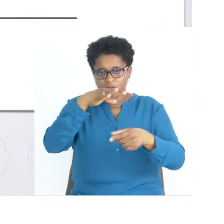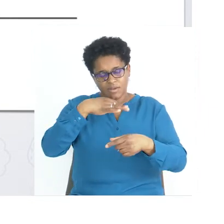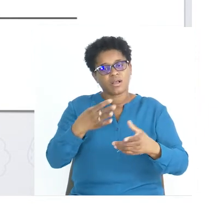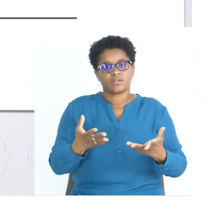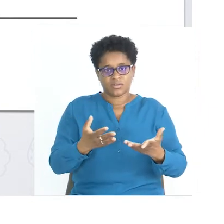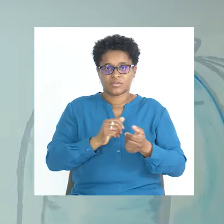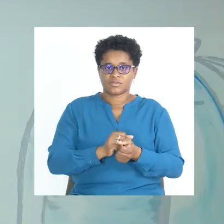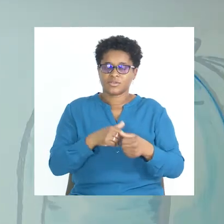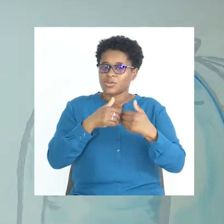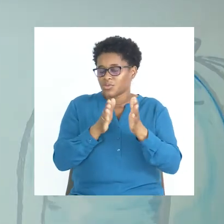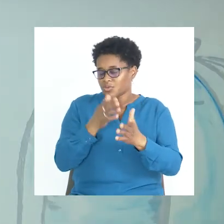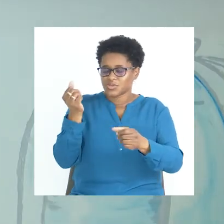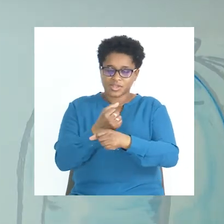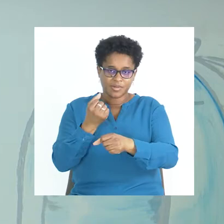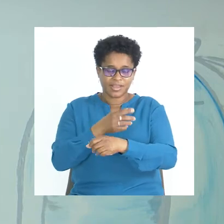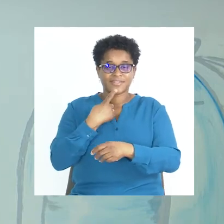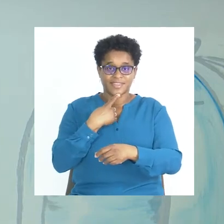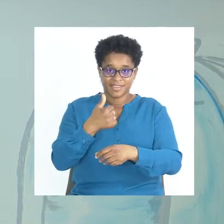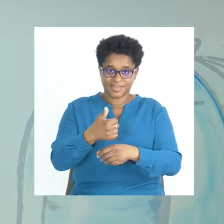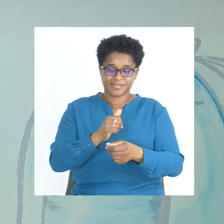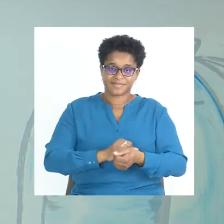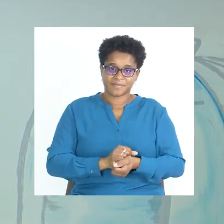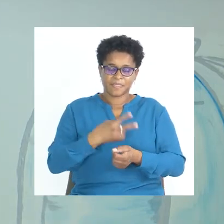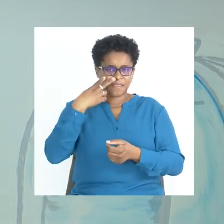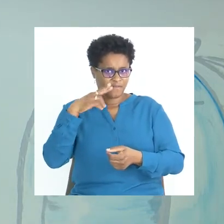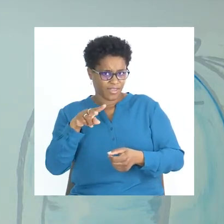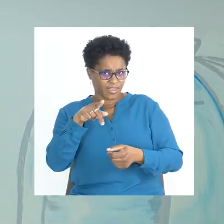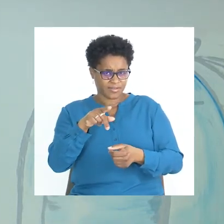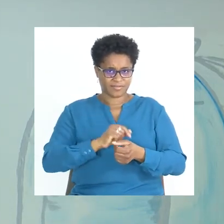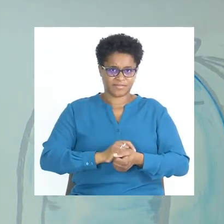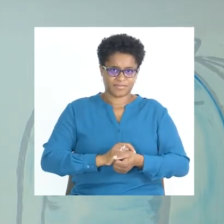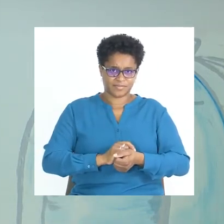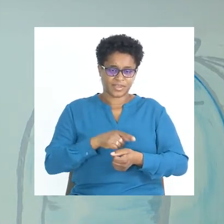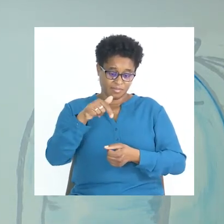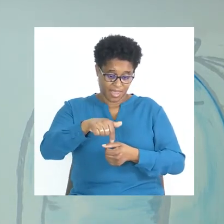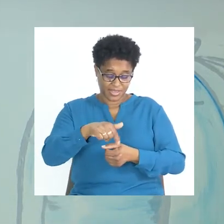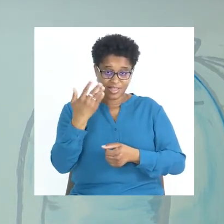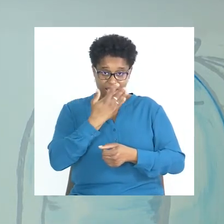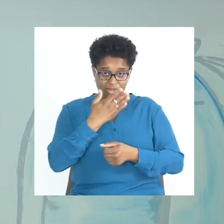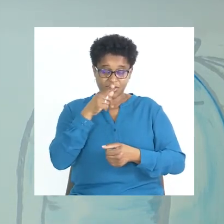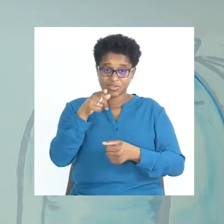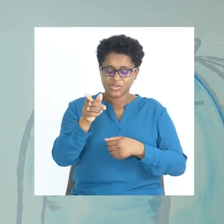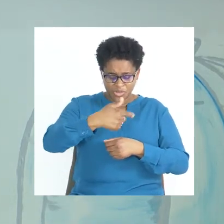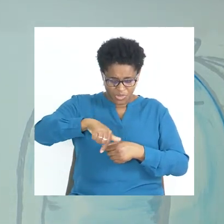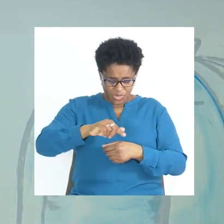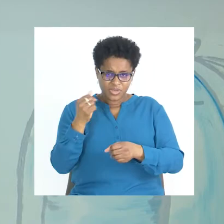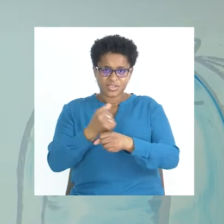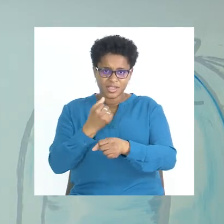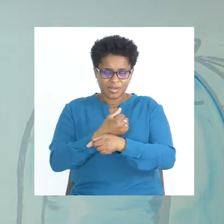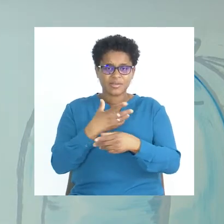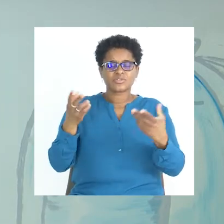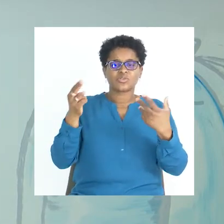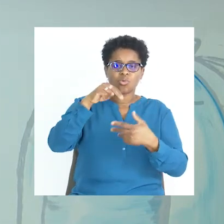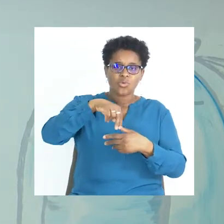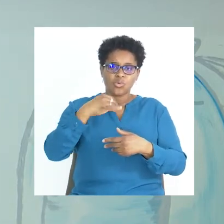usam e o entendem. É a tua vez de trabalhar, ok? Então, reparaste que, para esta aula, trabalhamos